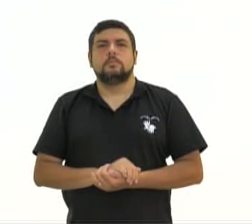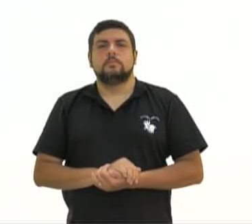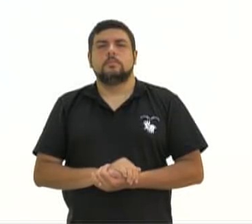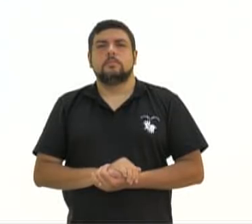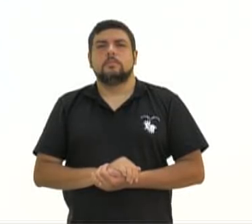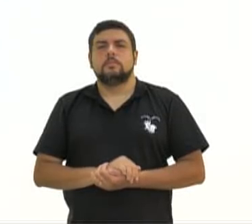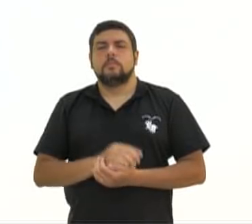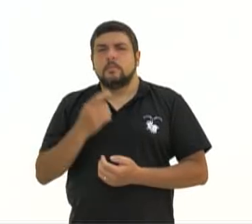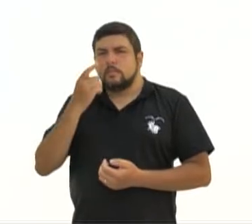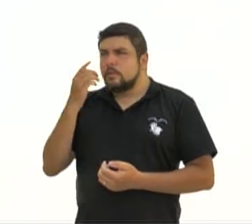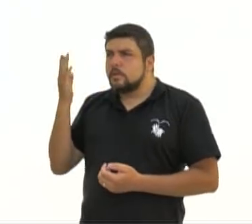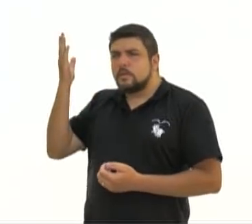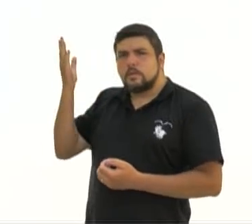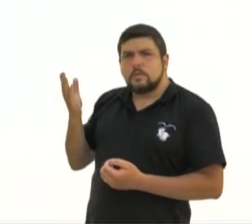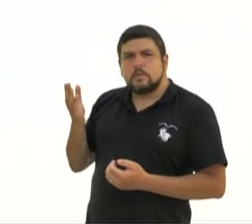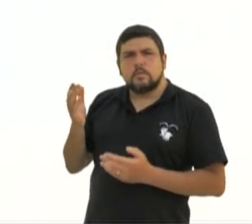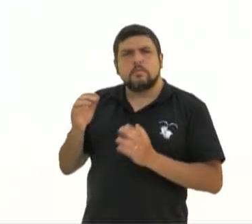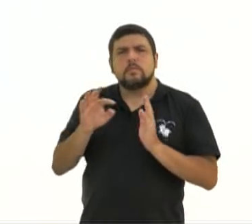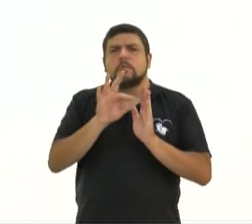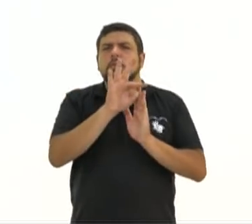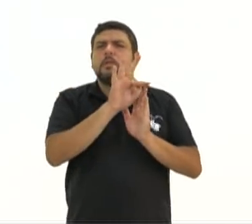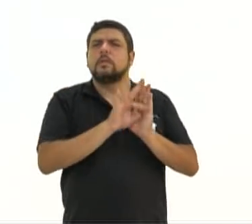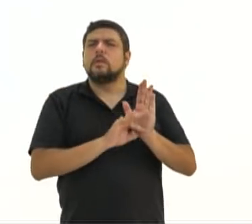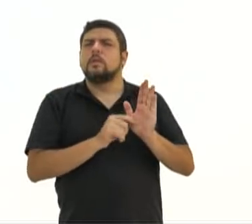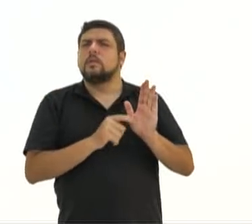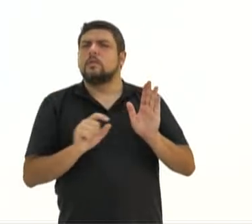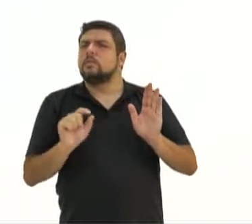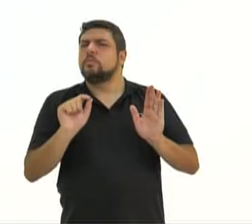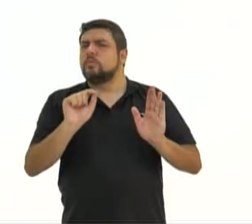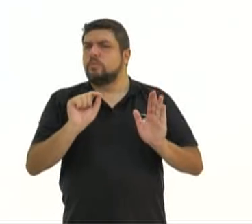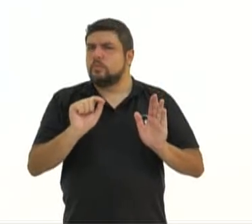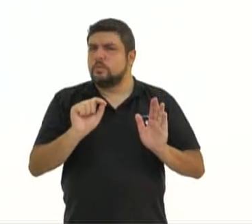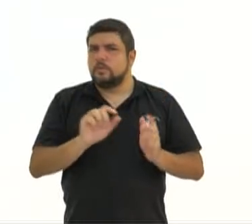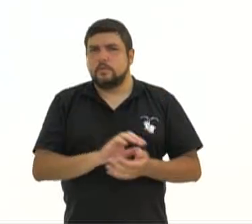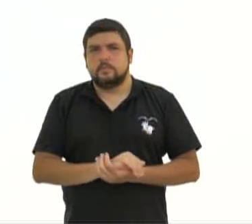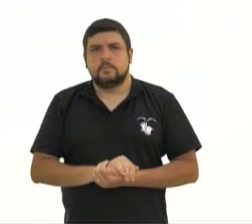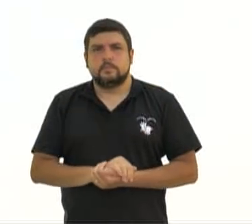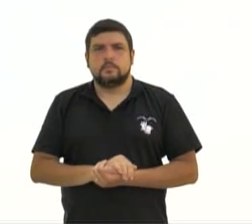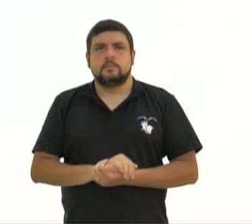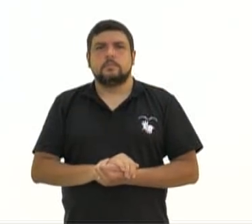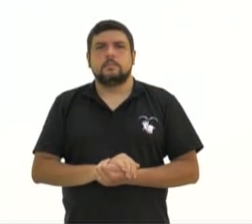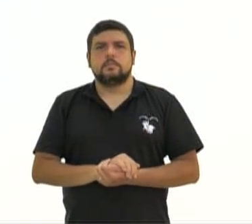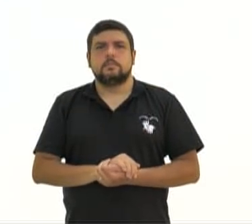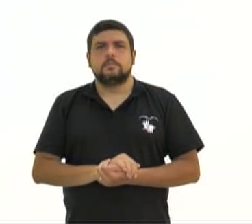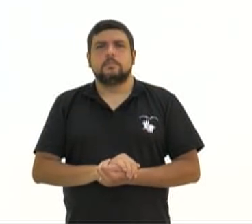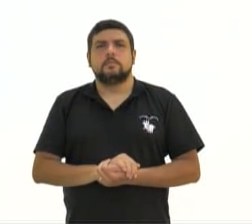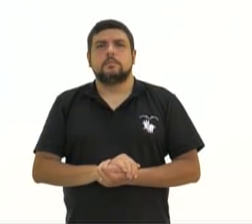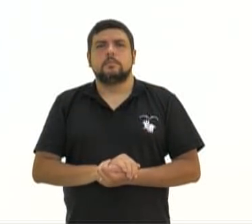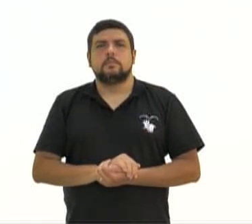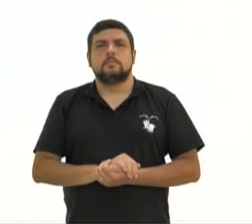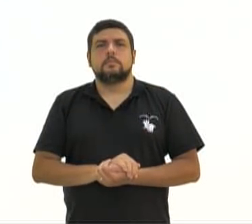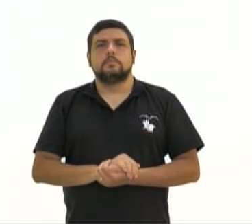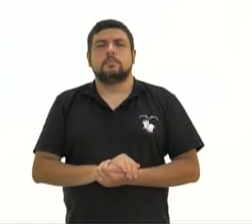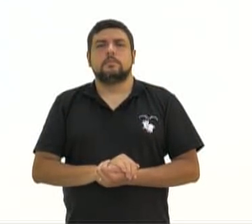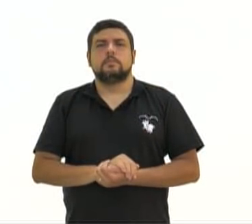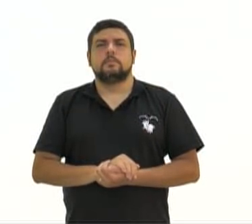Que tipo de texto é esse? Is it a descriptive text or